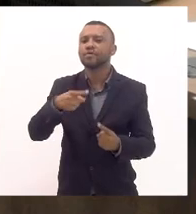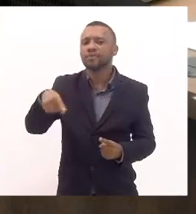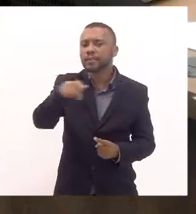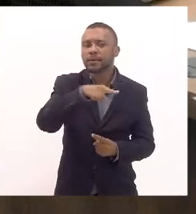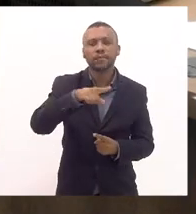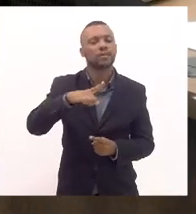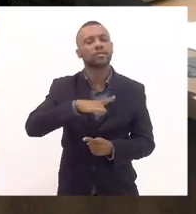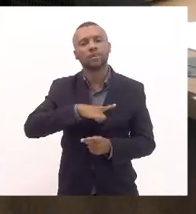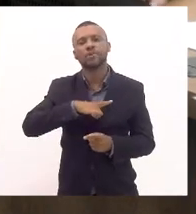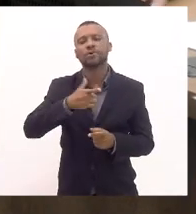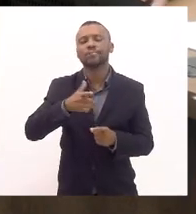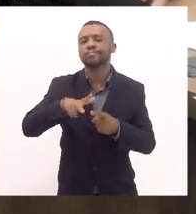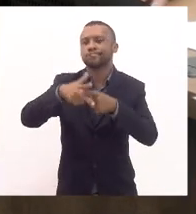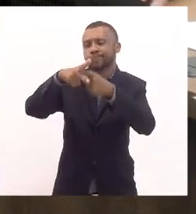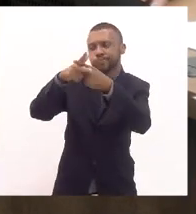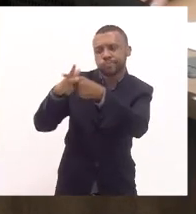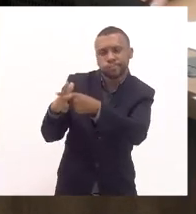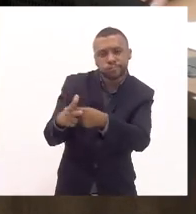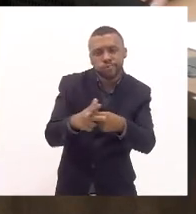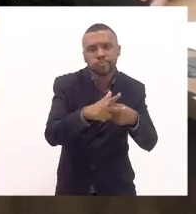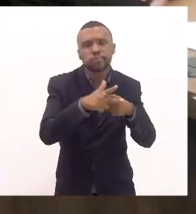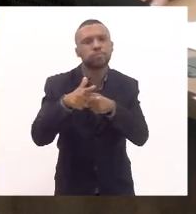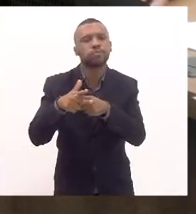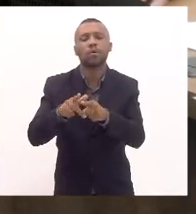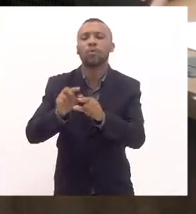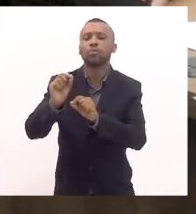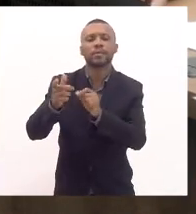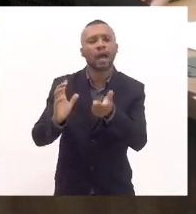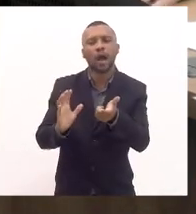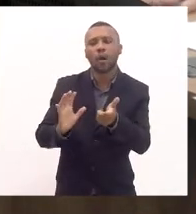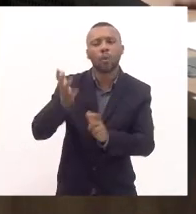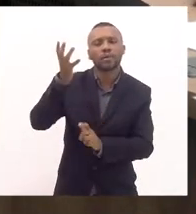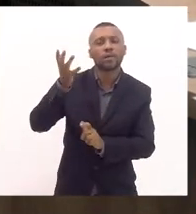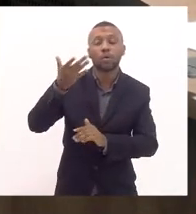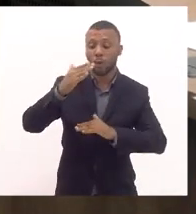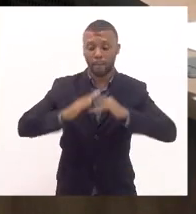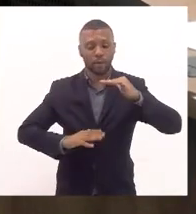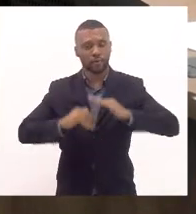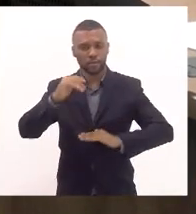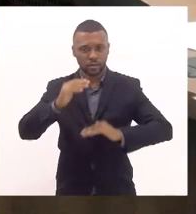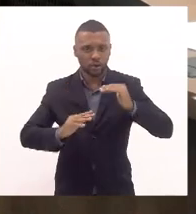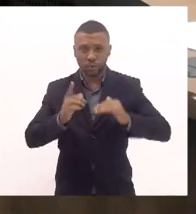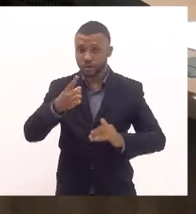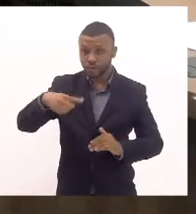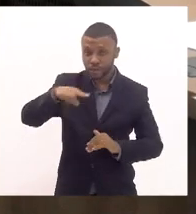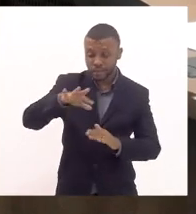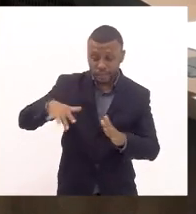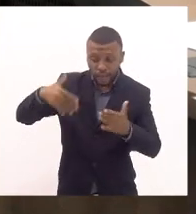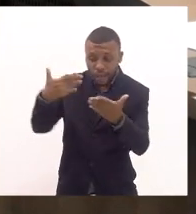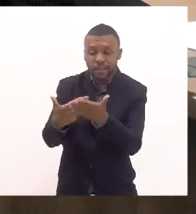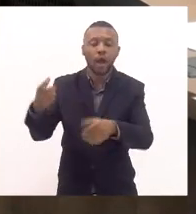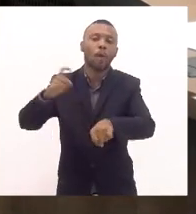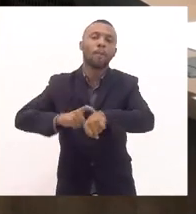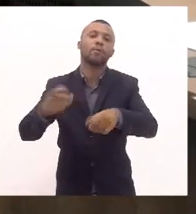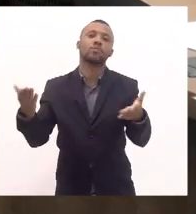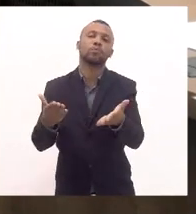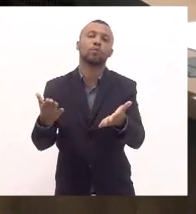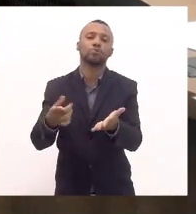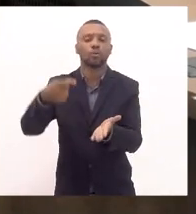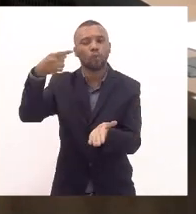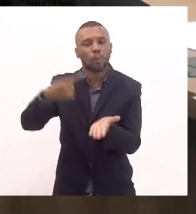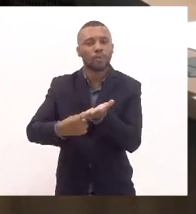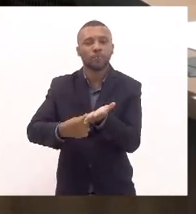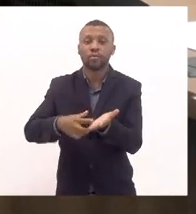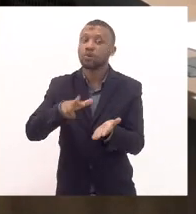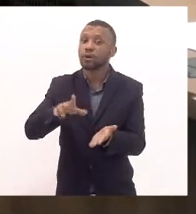sejam reparados do que está acontecendo com a carreira de vocês até aqui esse é um compromisso não